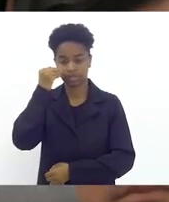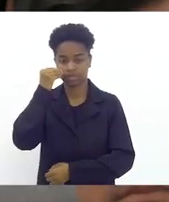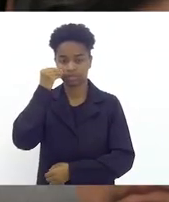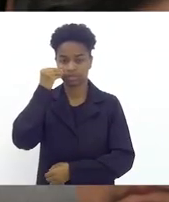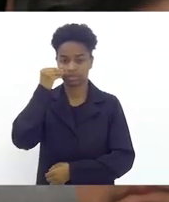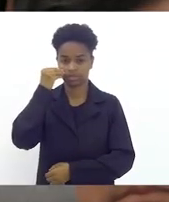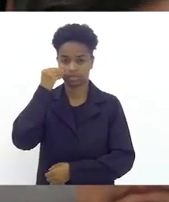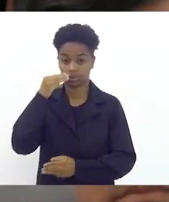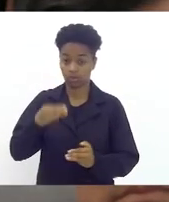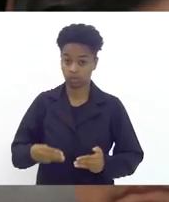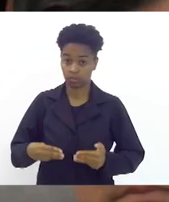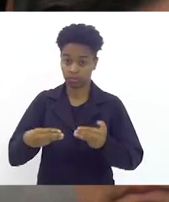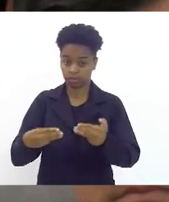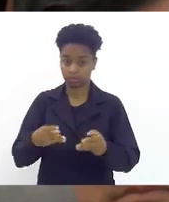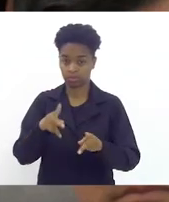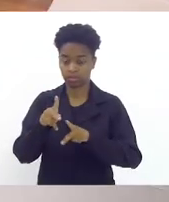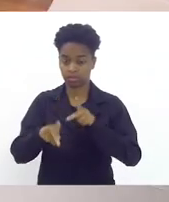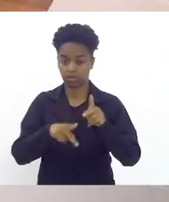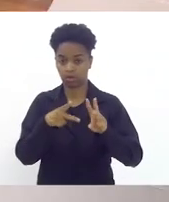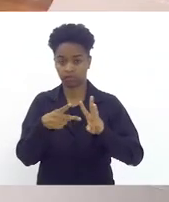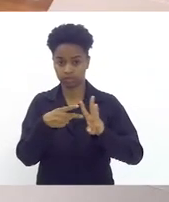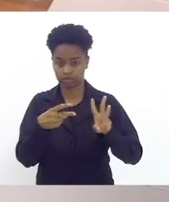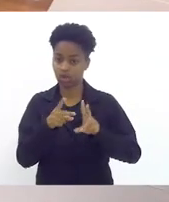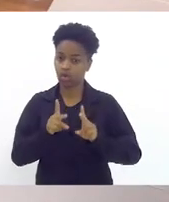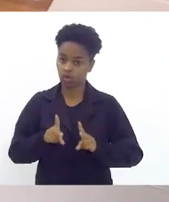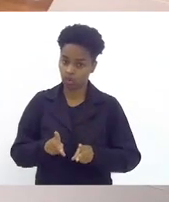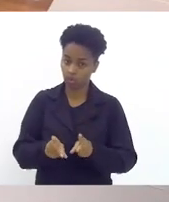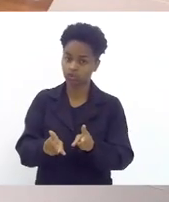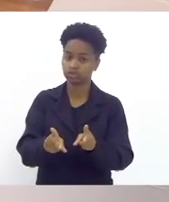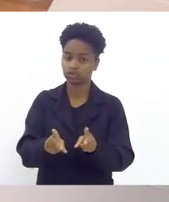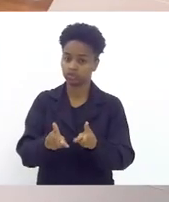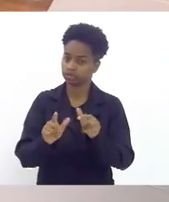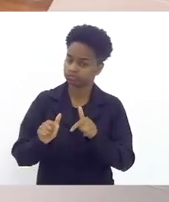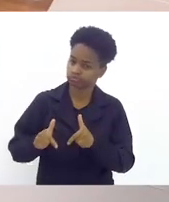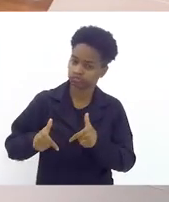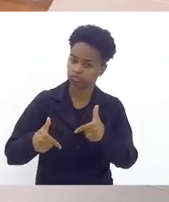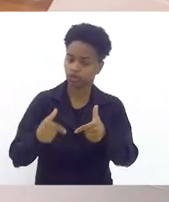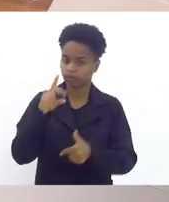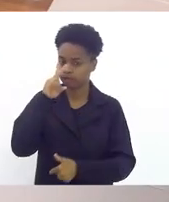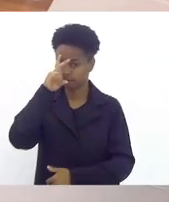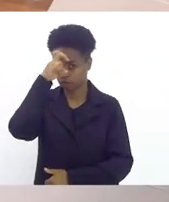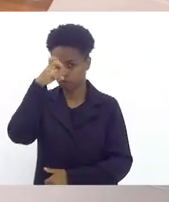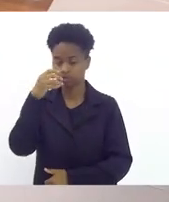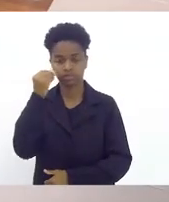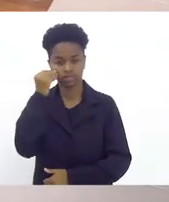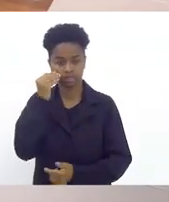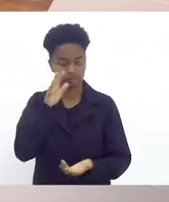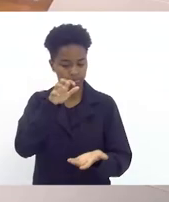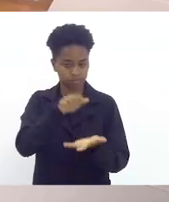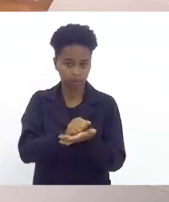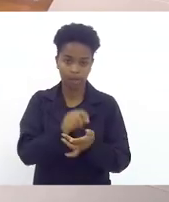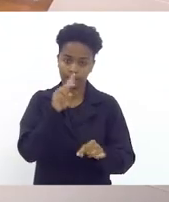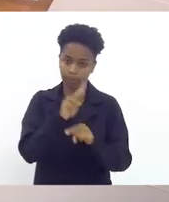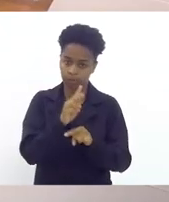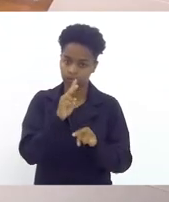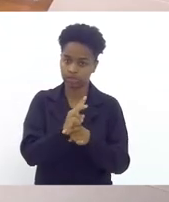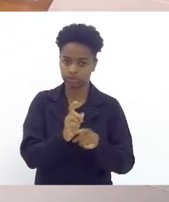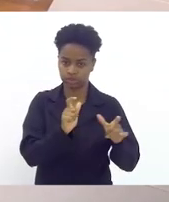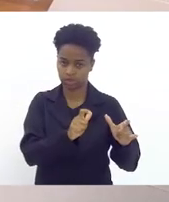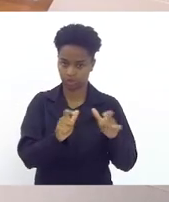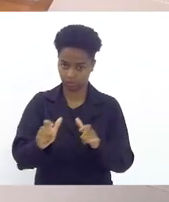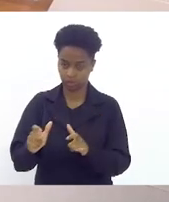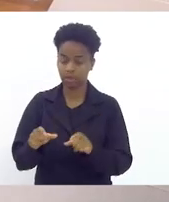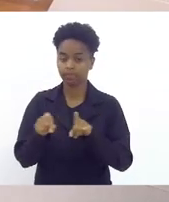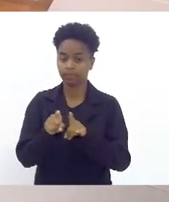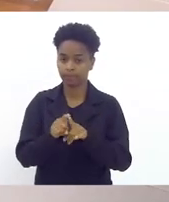o ministério dos povos indígenas continue tendo uma mão forte na demarcação e o Ministério do meio